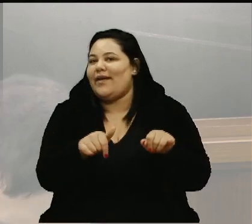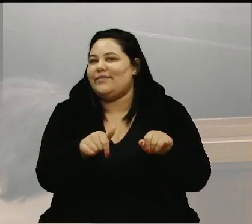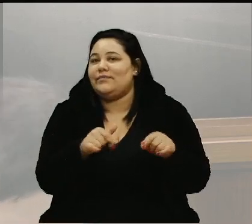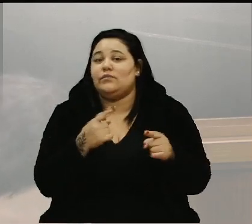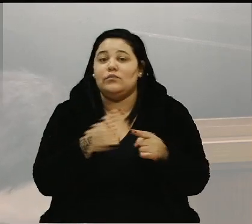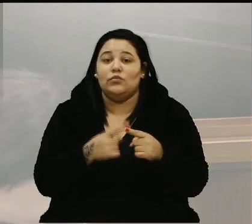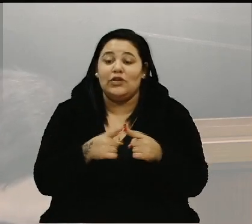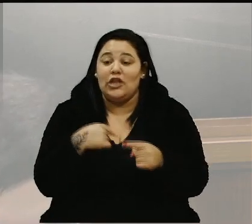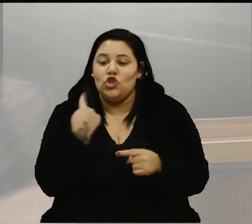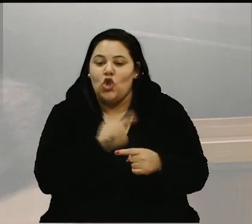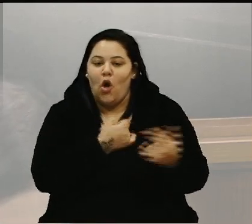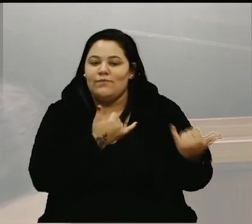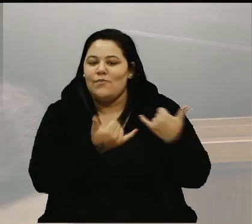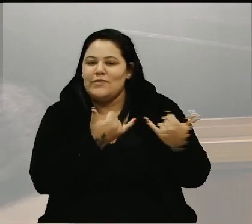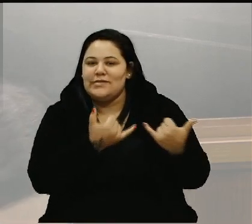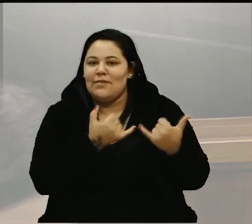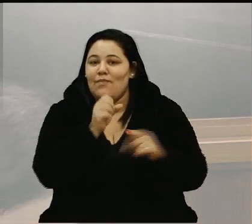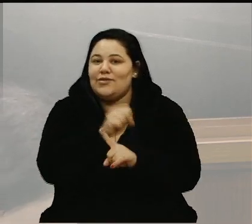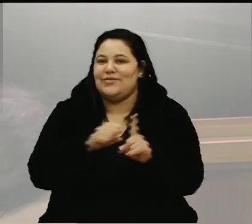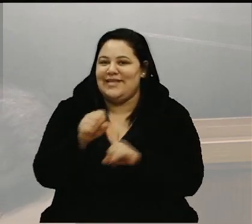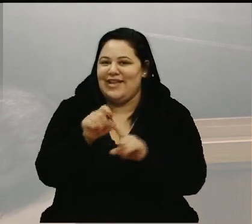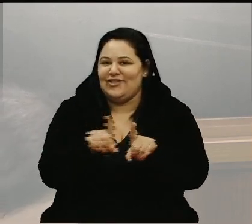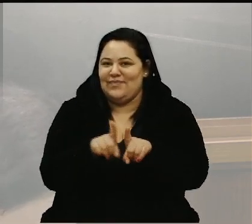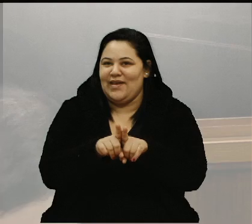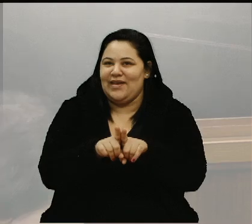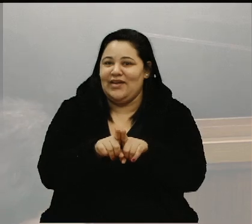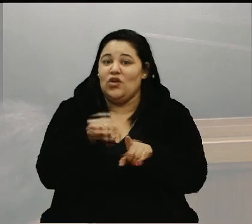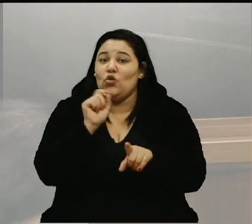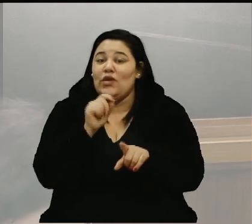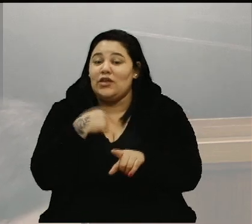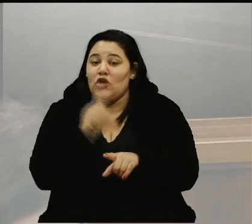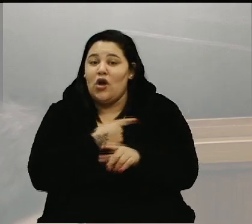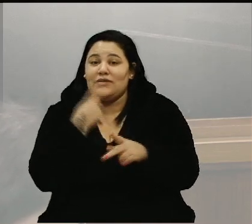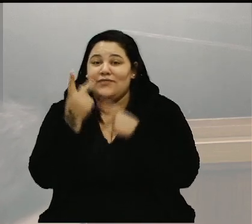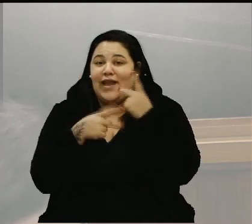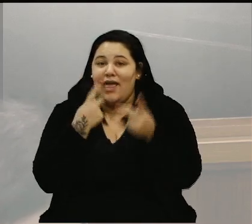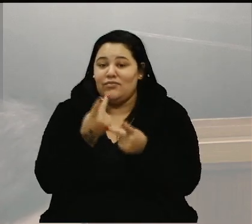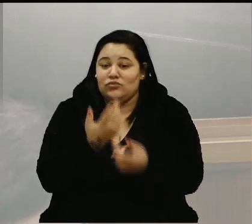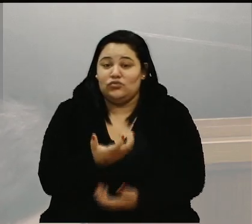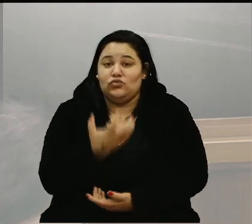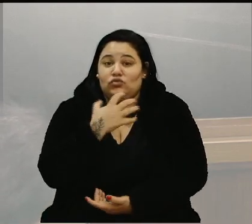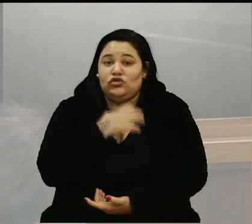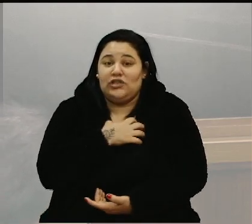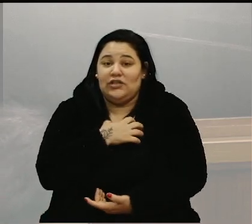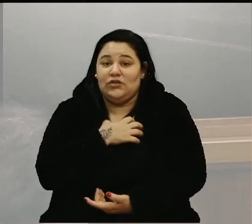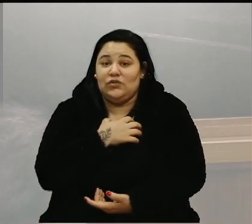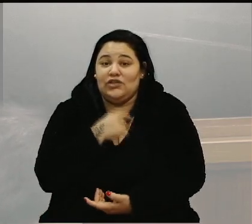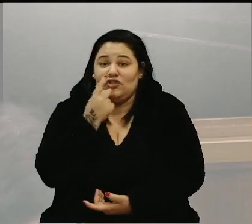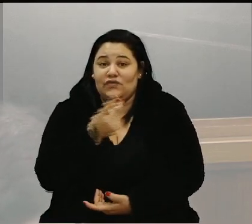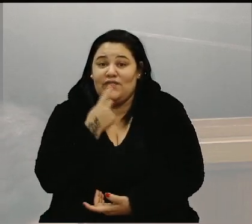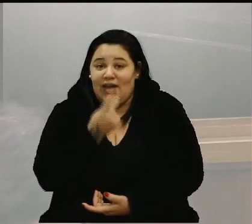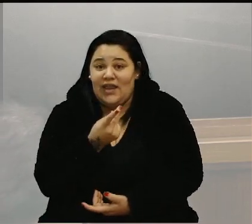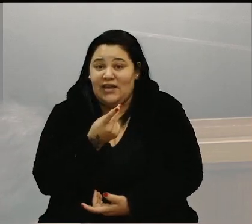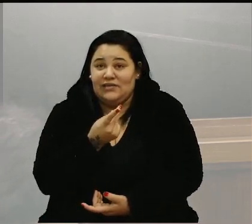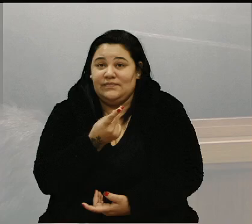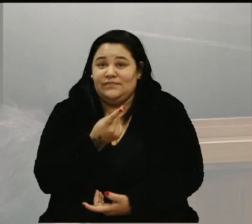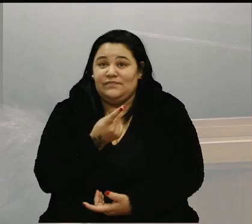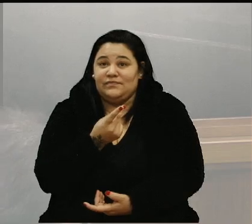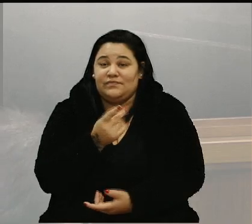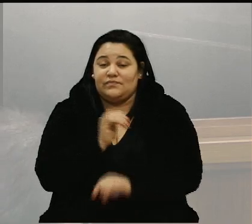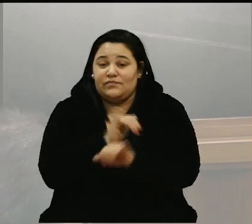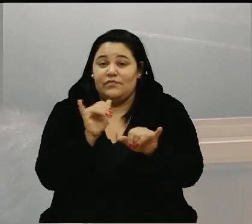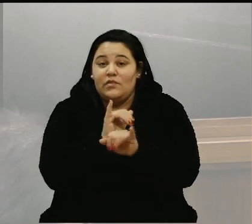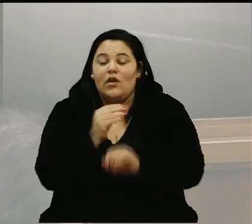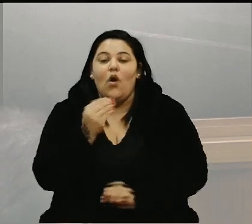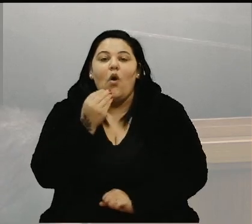nós somos exemplos naquilo que a gente fala, na forma que a gente fala, nas nossas expressões, e lógico que às vezes a gente